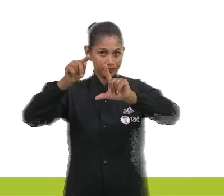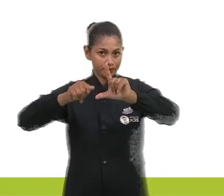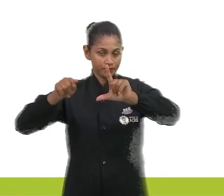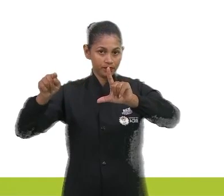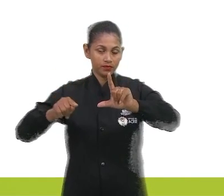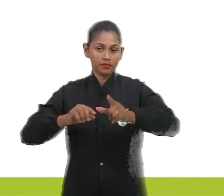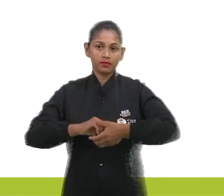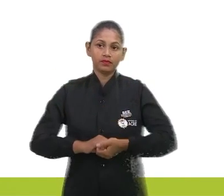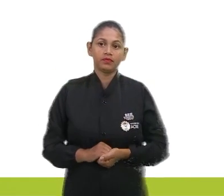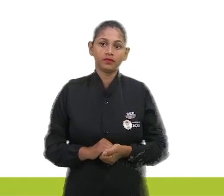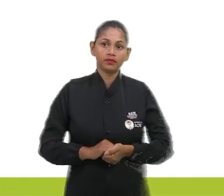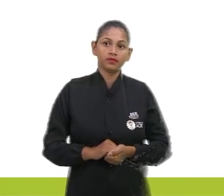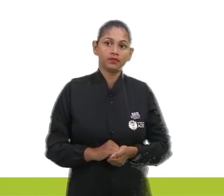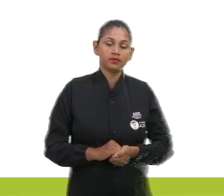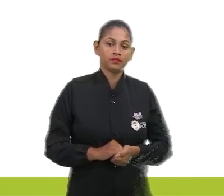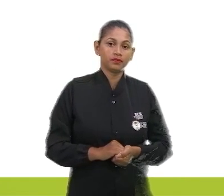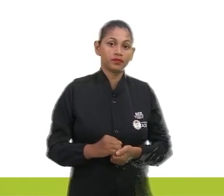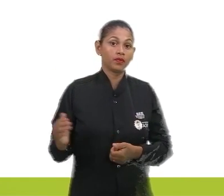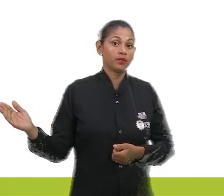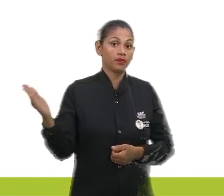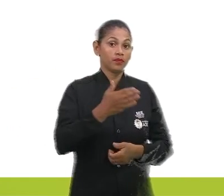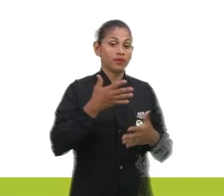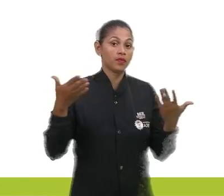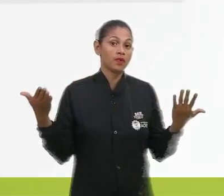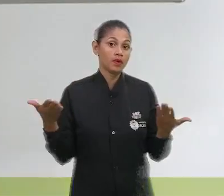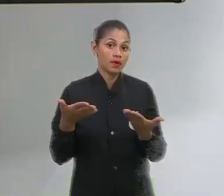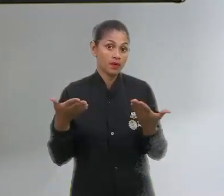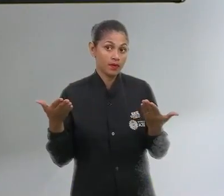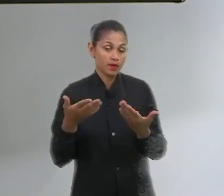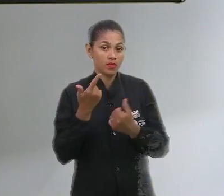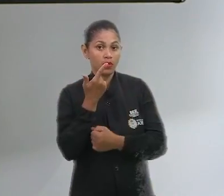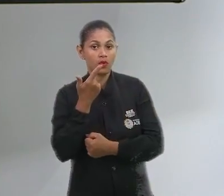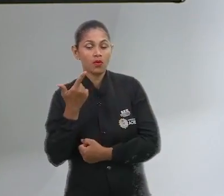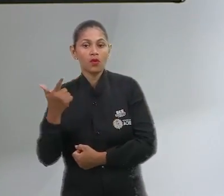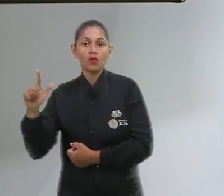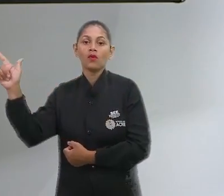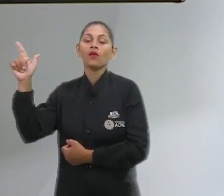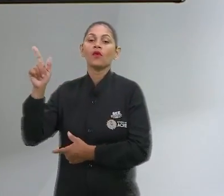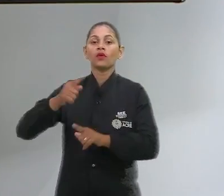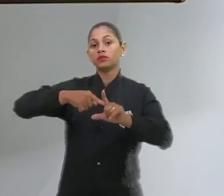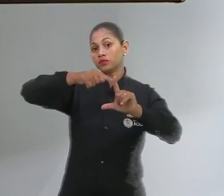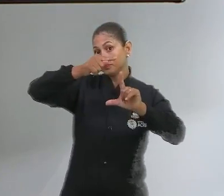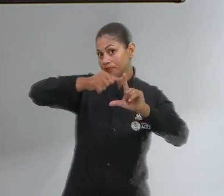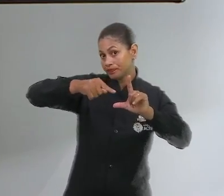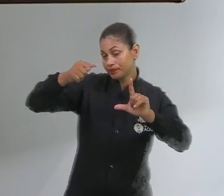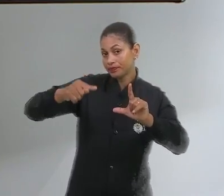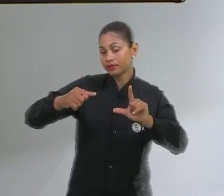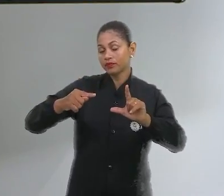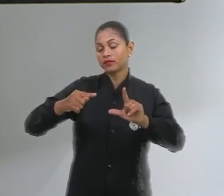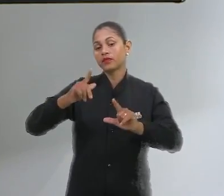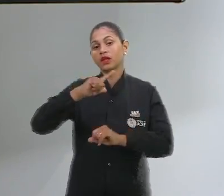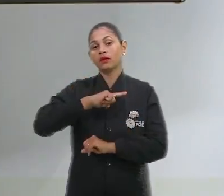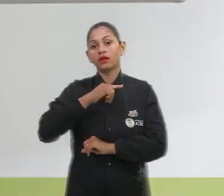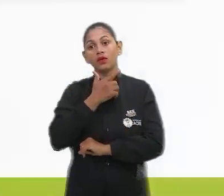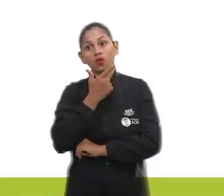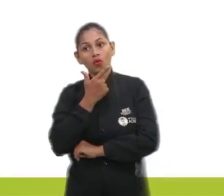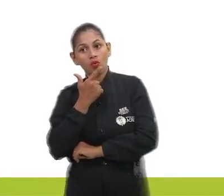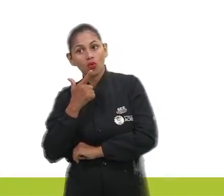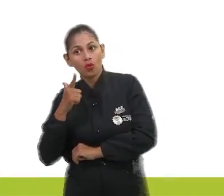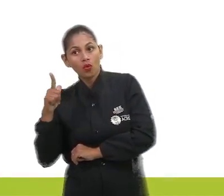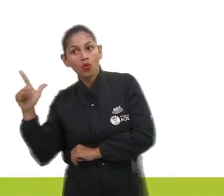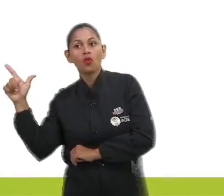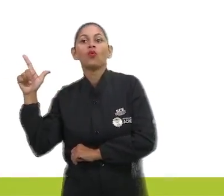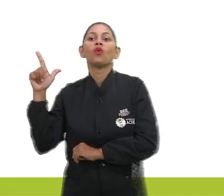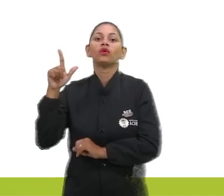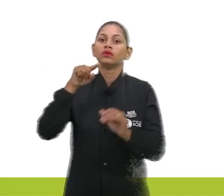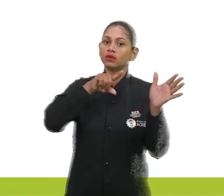a todos vocês. Vamos agora para um outro gráfico, que ele tem uma outra fonte. Então visualizem em